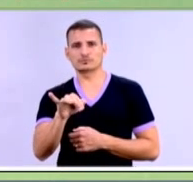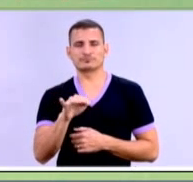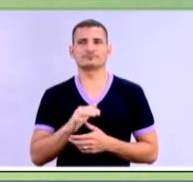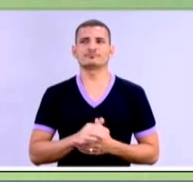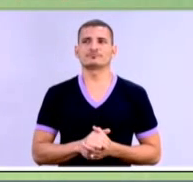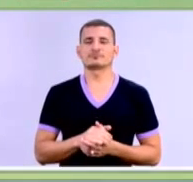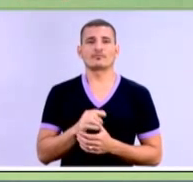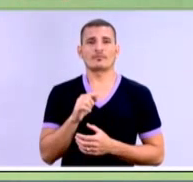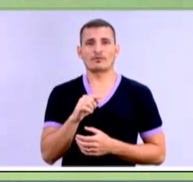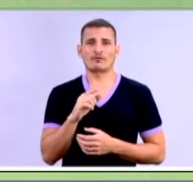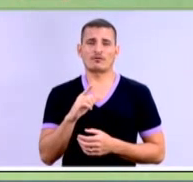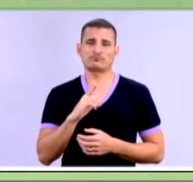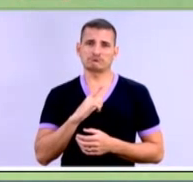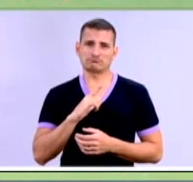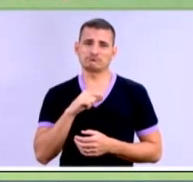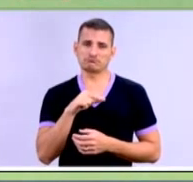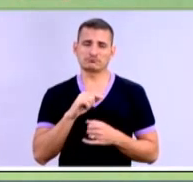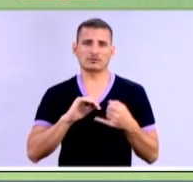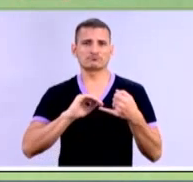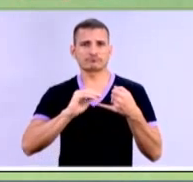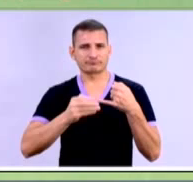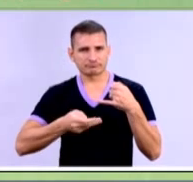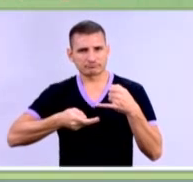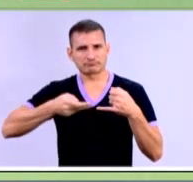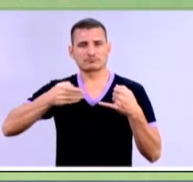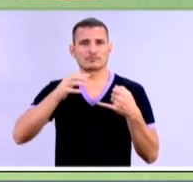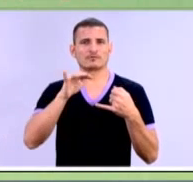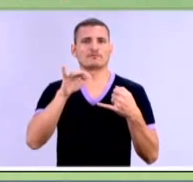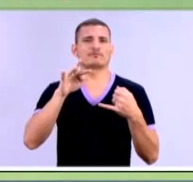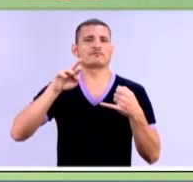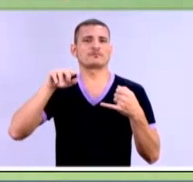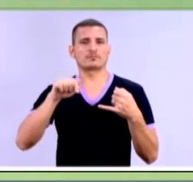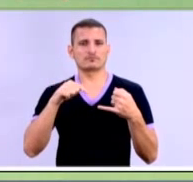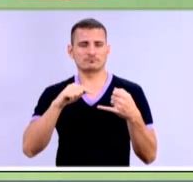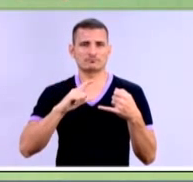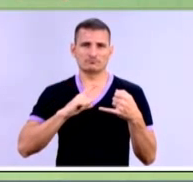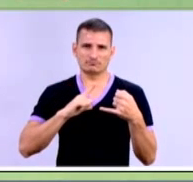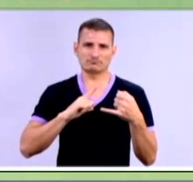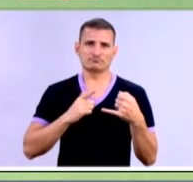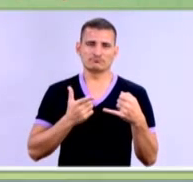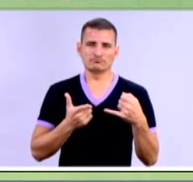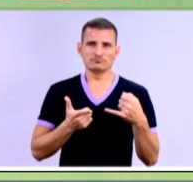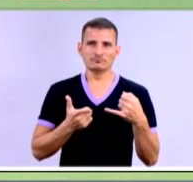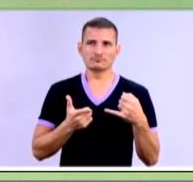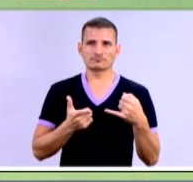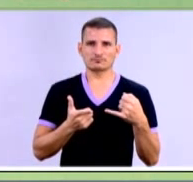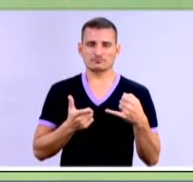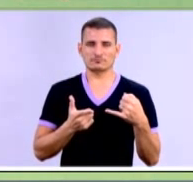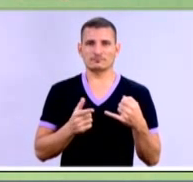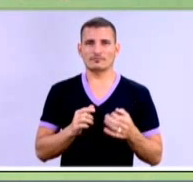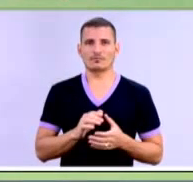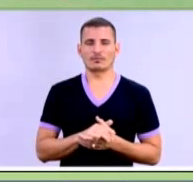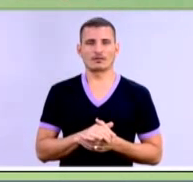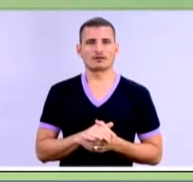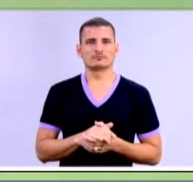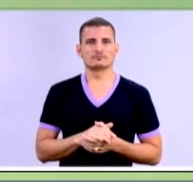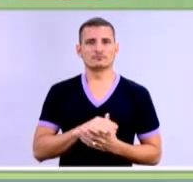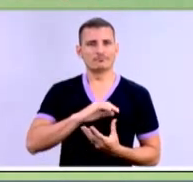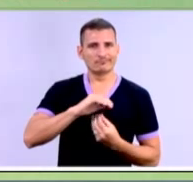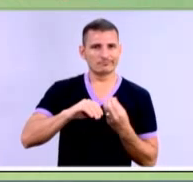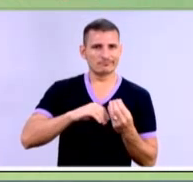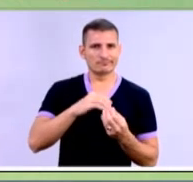interferência, imunidade à interferência eletromagnética, porque falava que passava no meio de cabos de